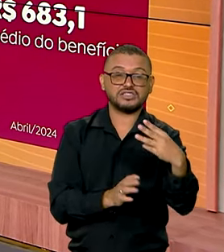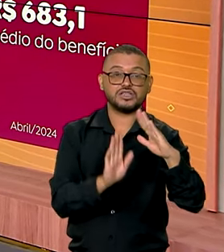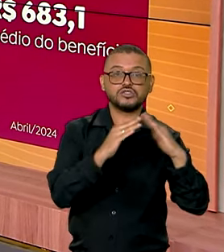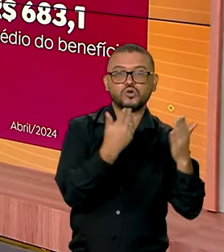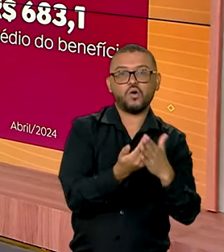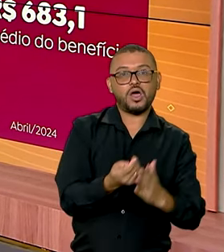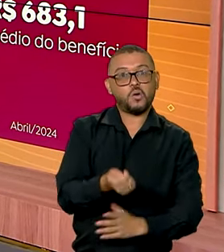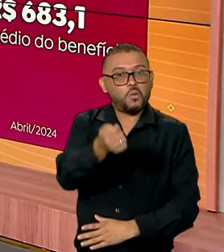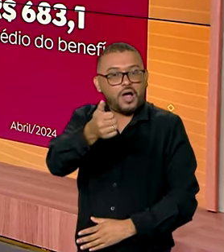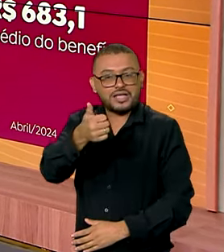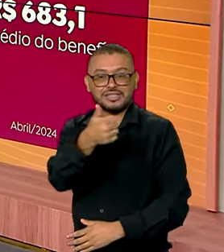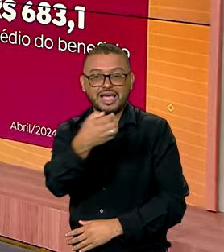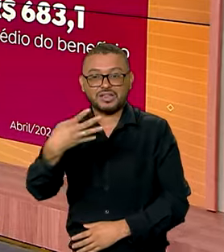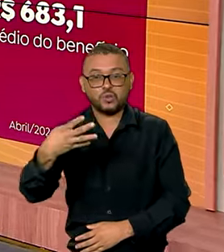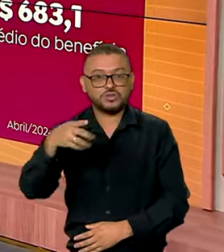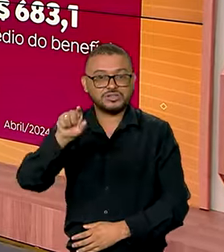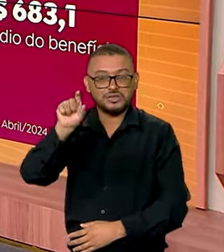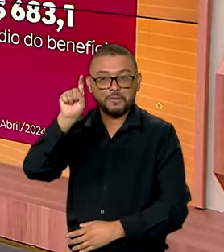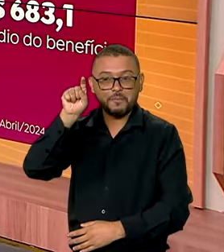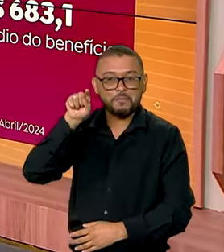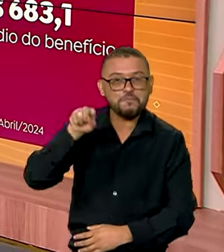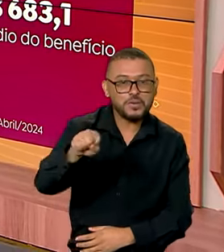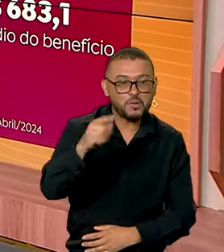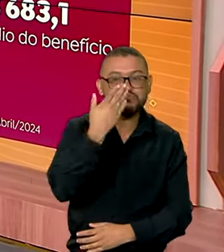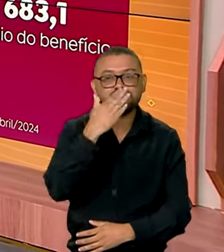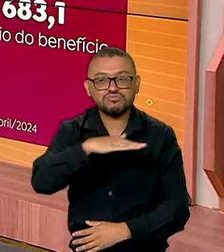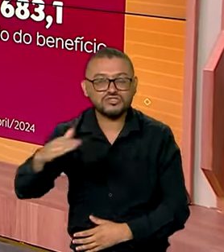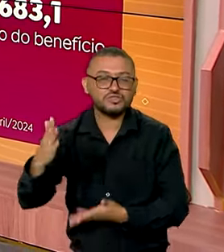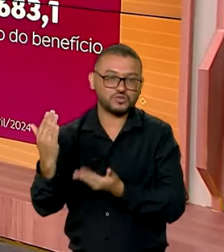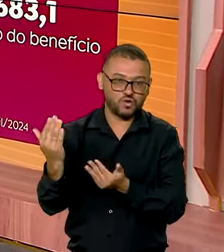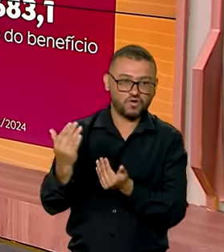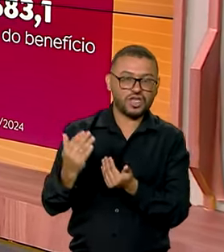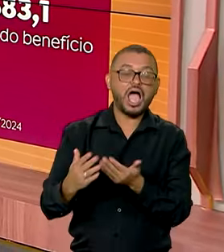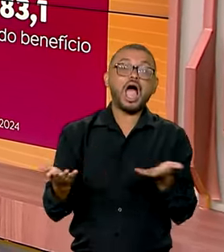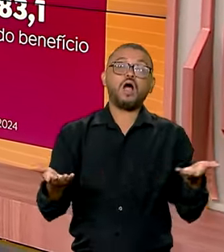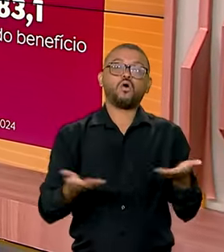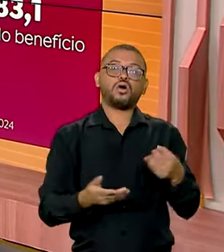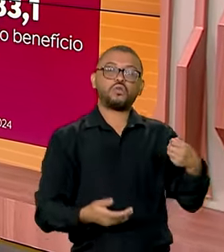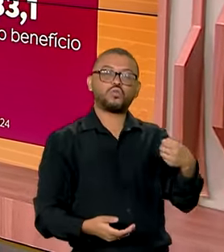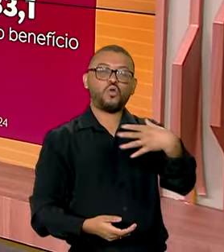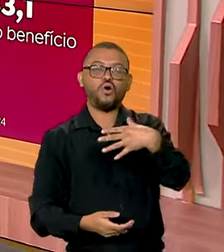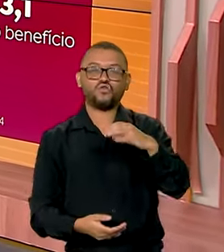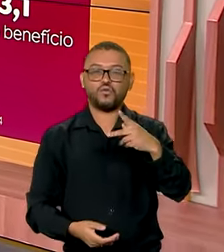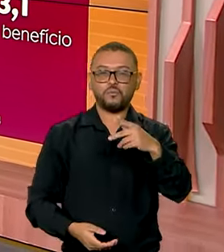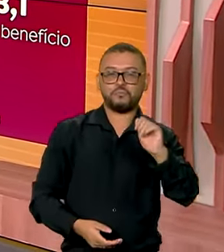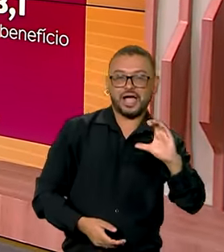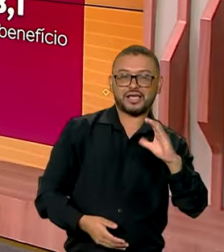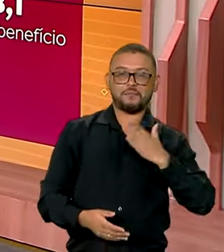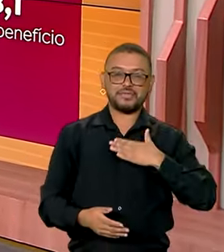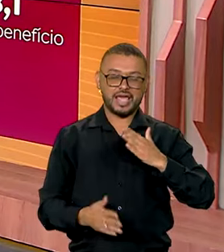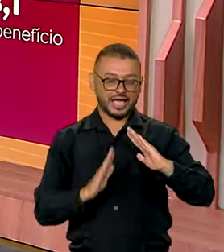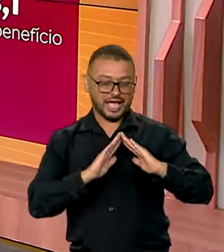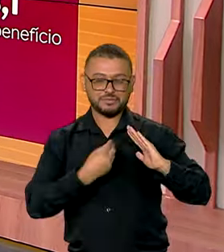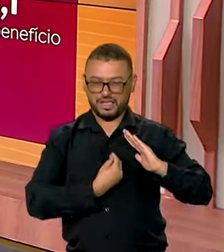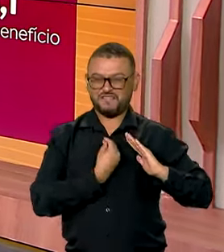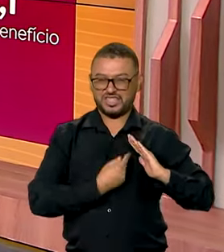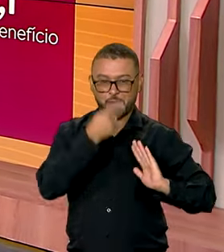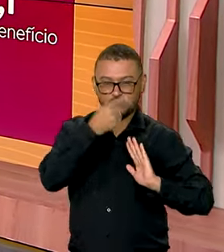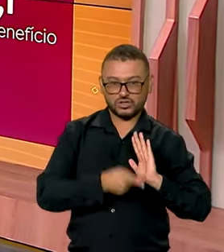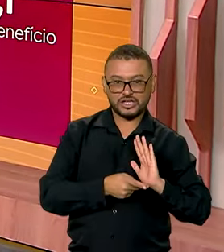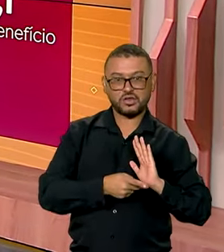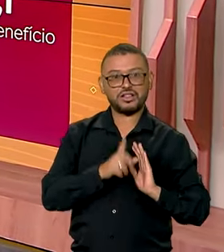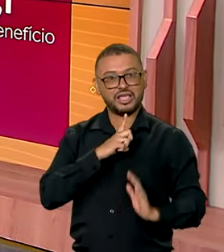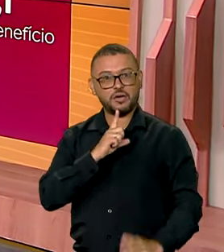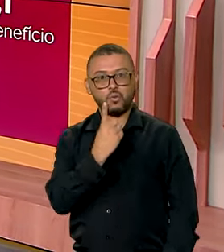beneficiaram quase 14 mil crianças e adolescentes. No novo PAC, o programa Minha Casa Minha Vida,